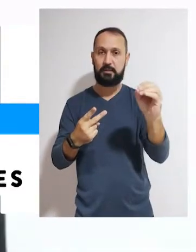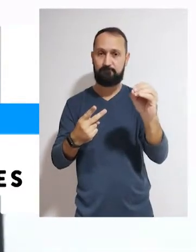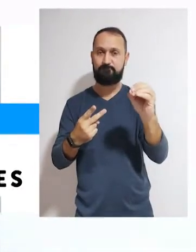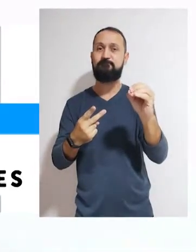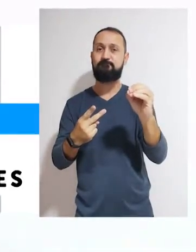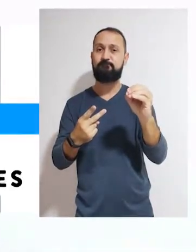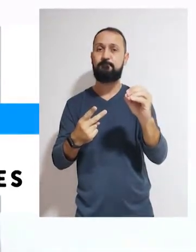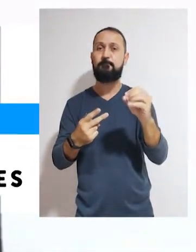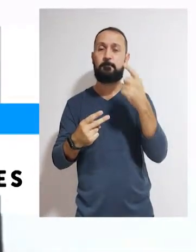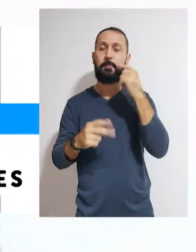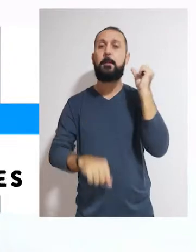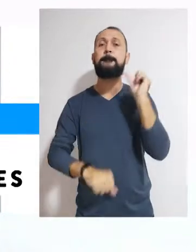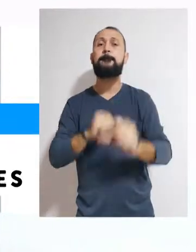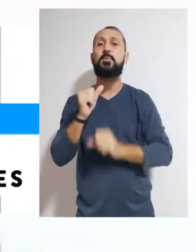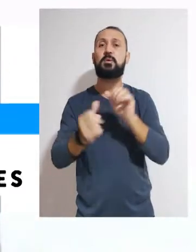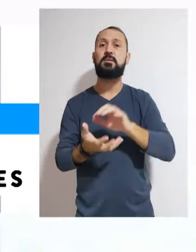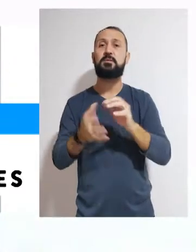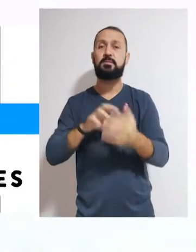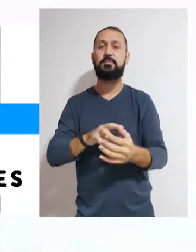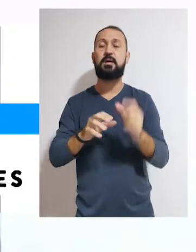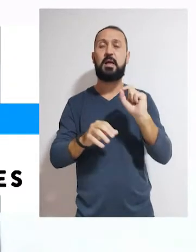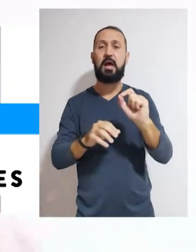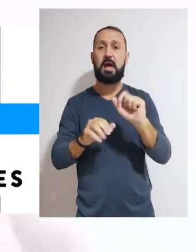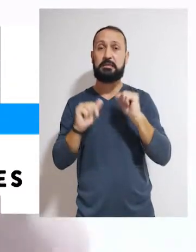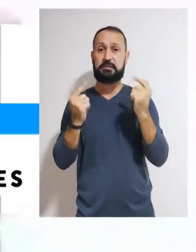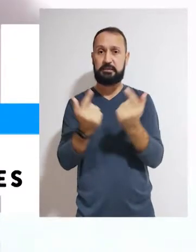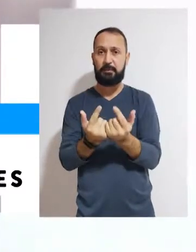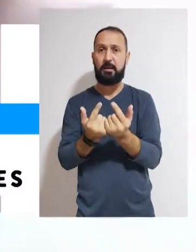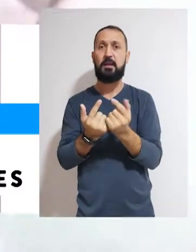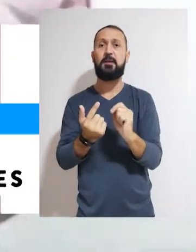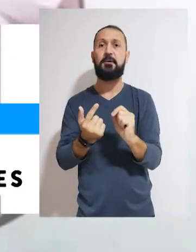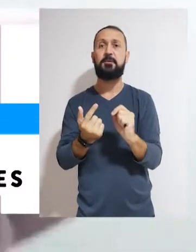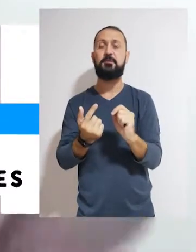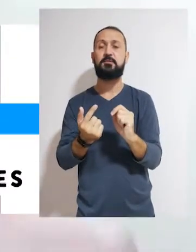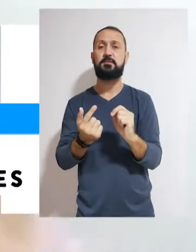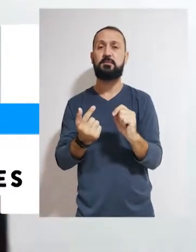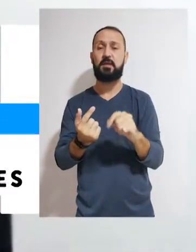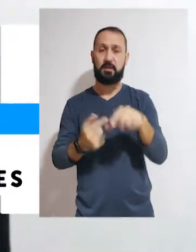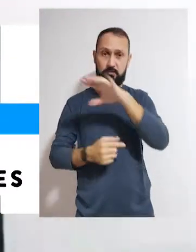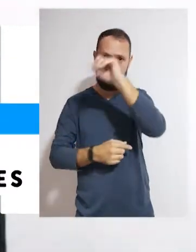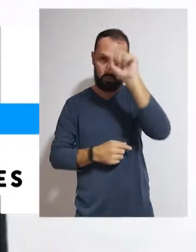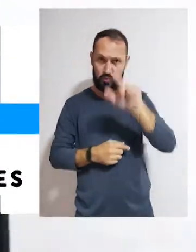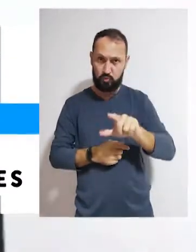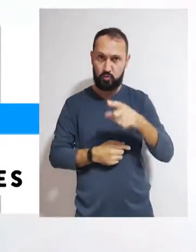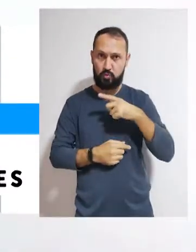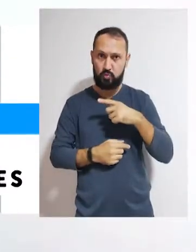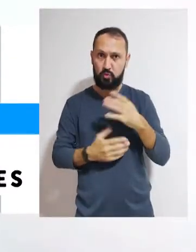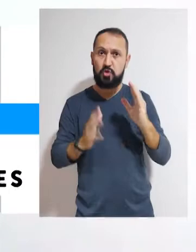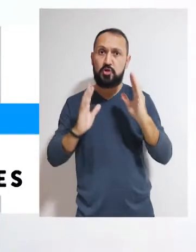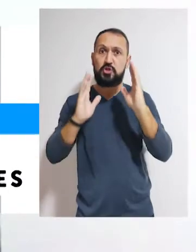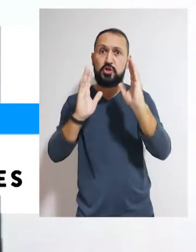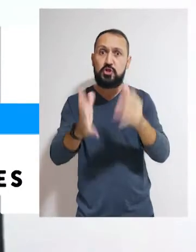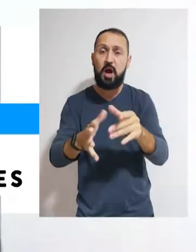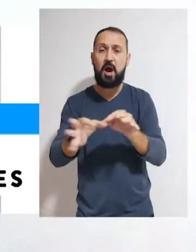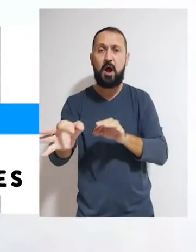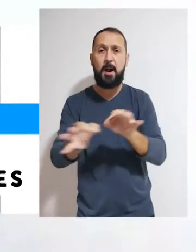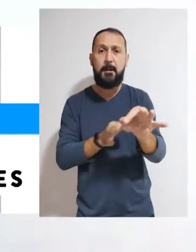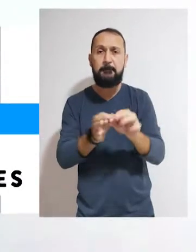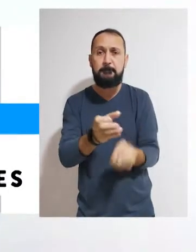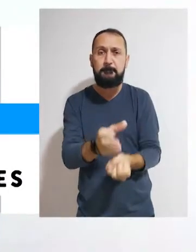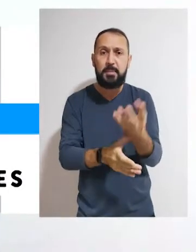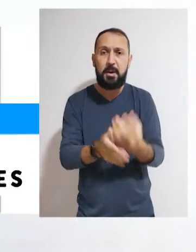para mudar esse cenário de violência contra as mulheres, a Assembleia Legislativa de Mato Grosso do Sul